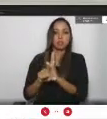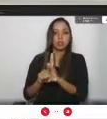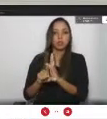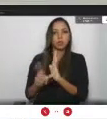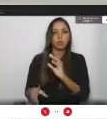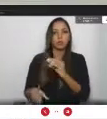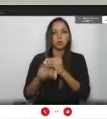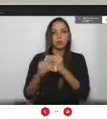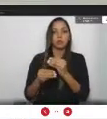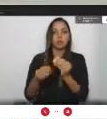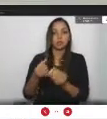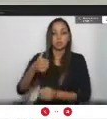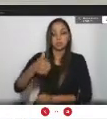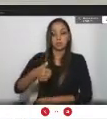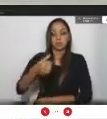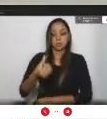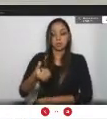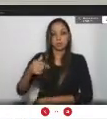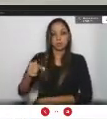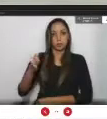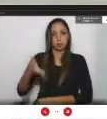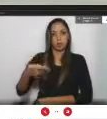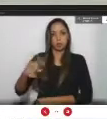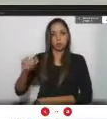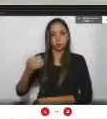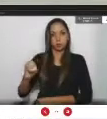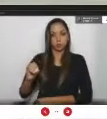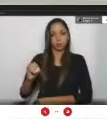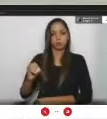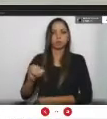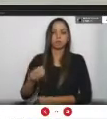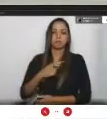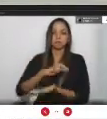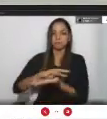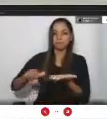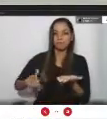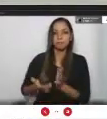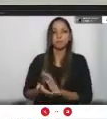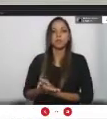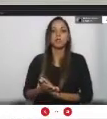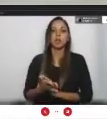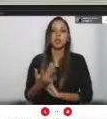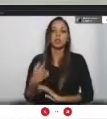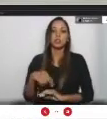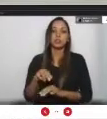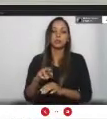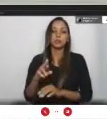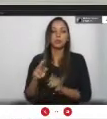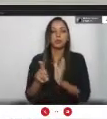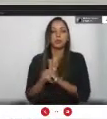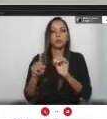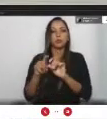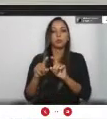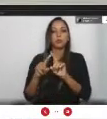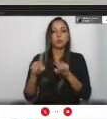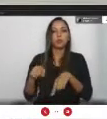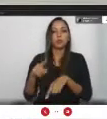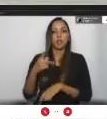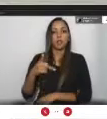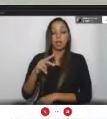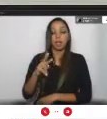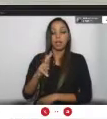177/2020 e da outras providências. É o Programa de Recuperação Fiscal REFIS, competência exclusiva